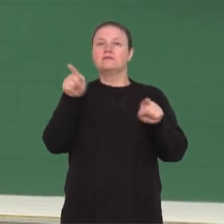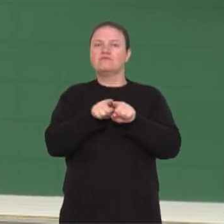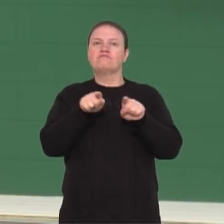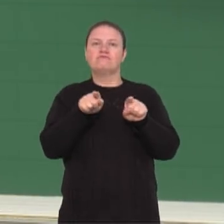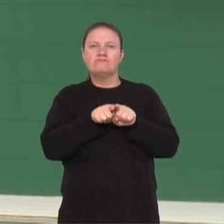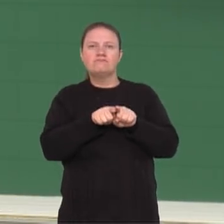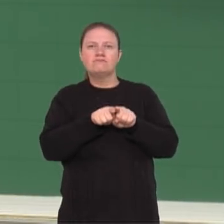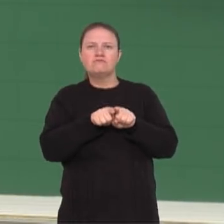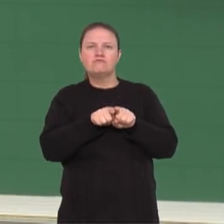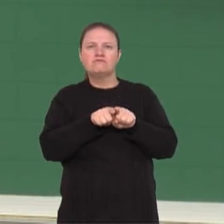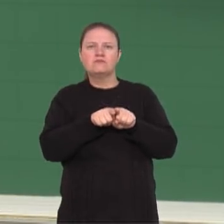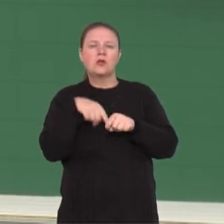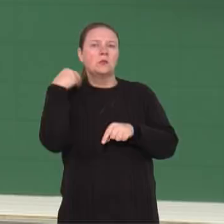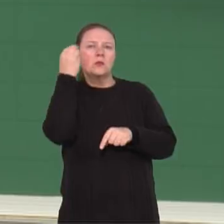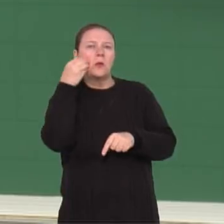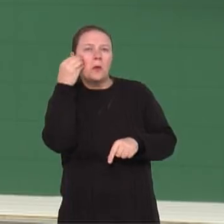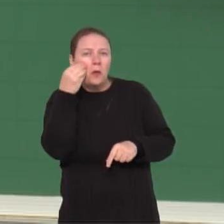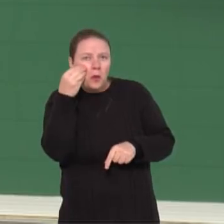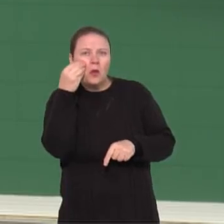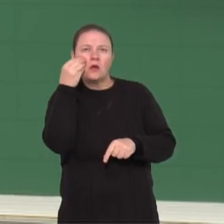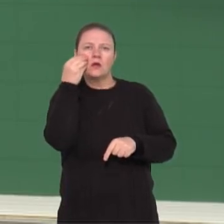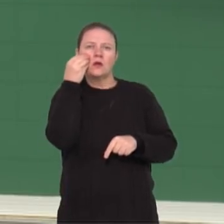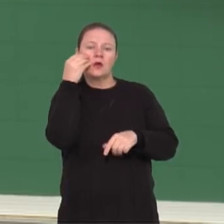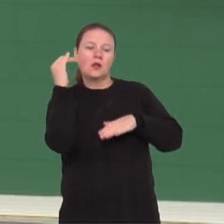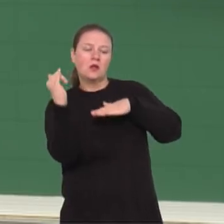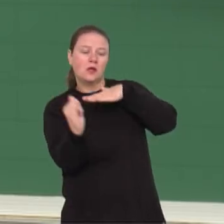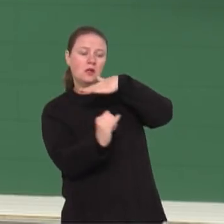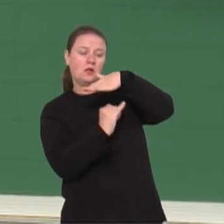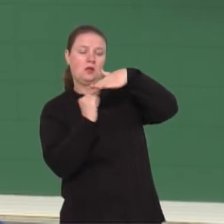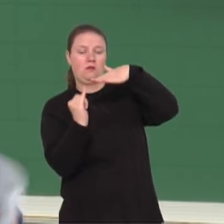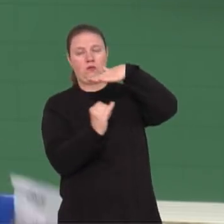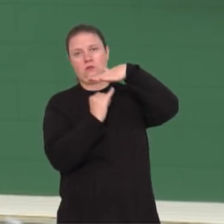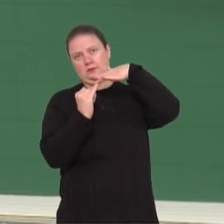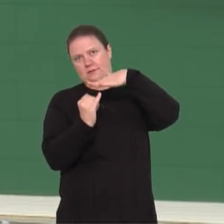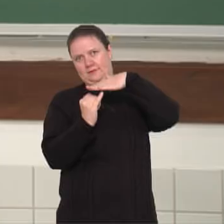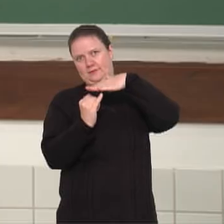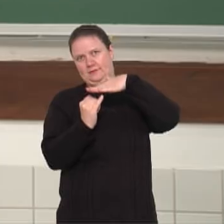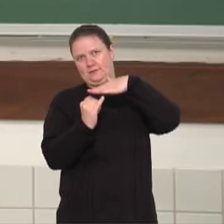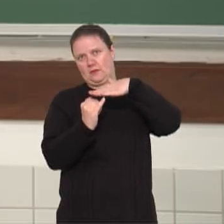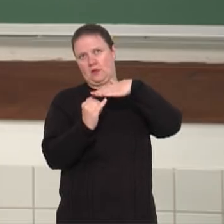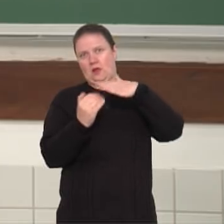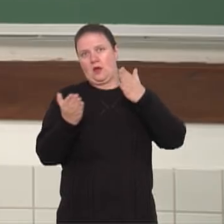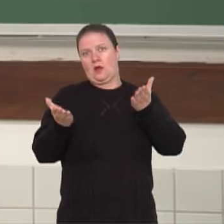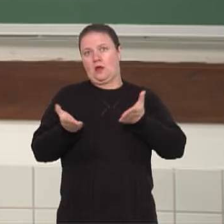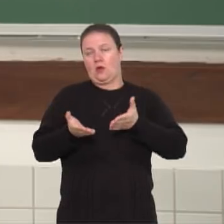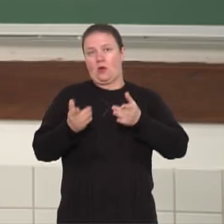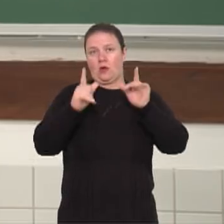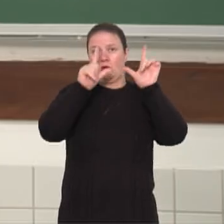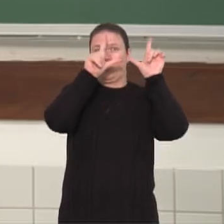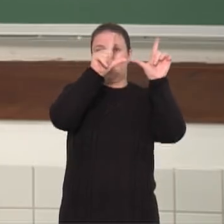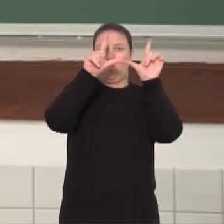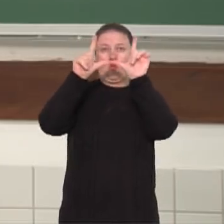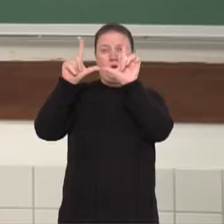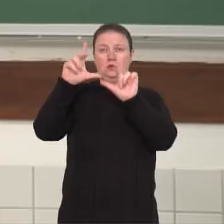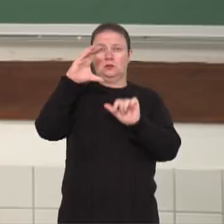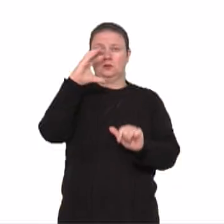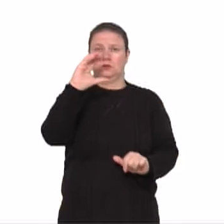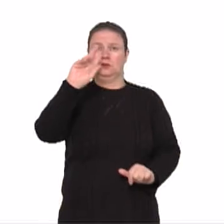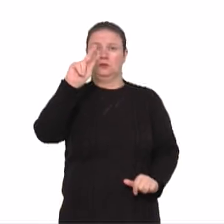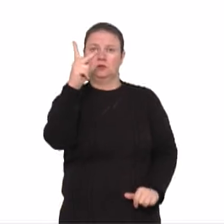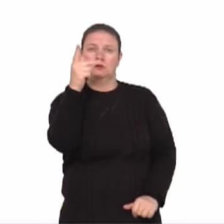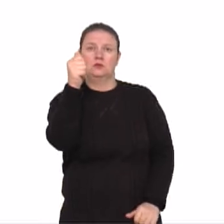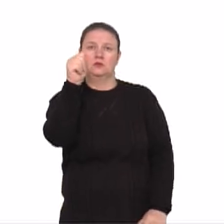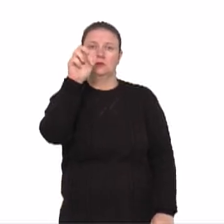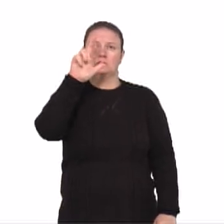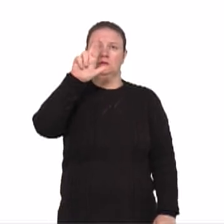dia a dia ali, mais, digamos, informais. Né? E já a charge, ela requer do leitor, para que ele compreenda, né, qual